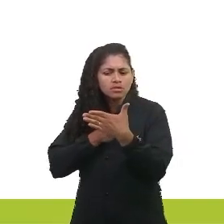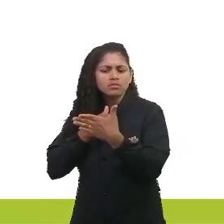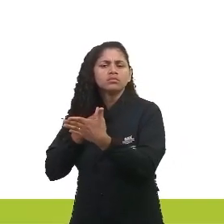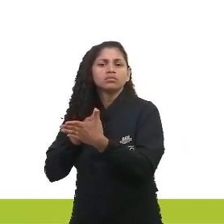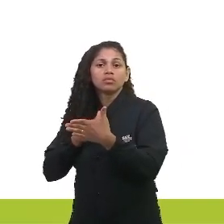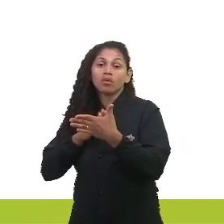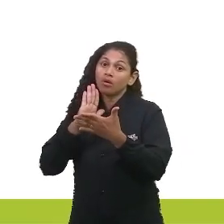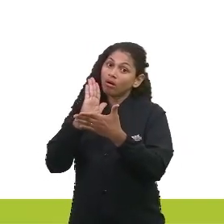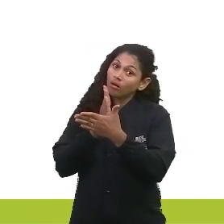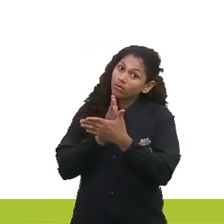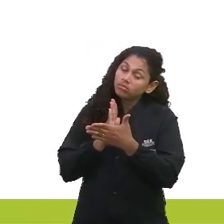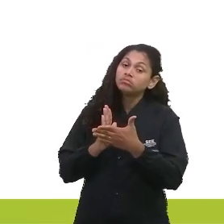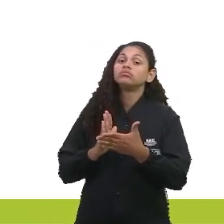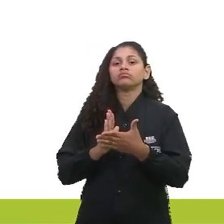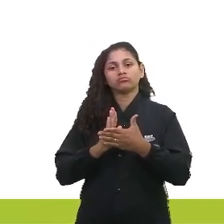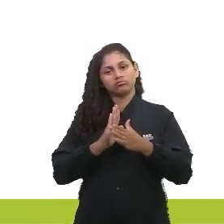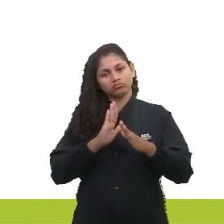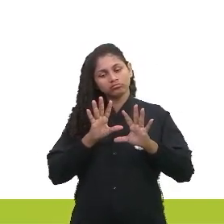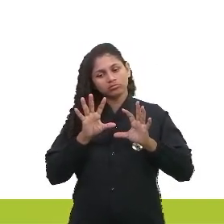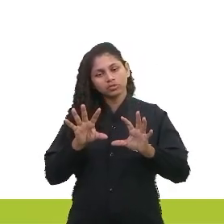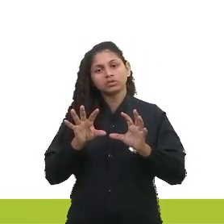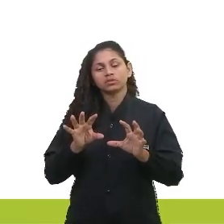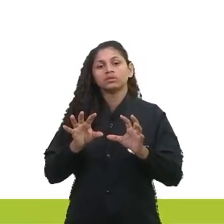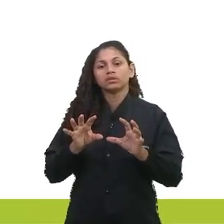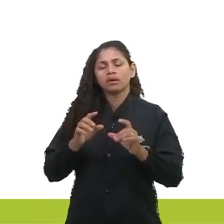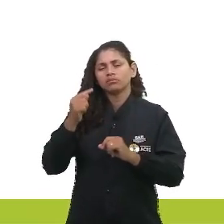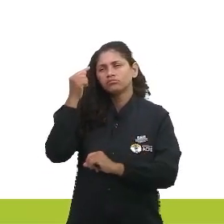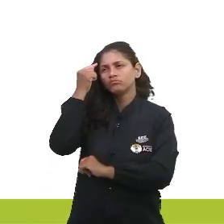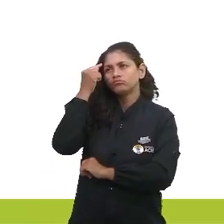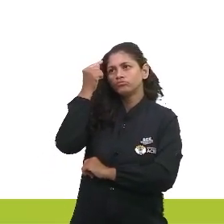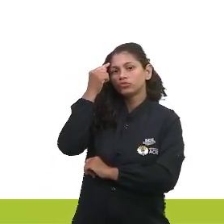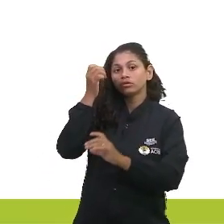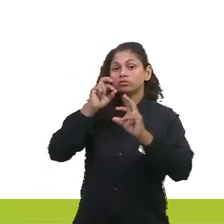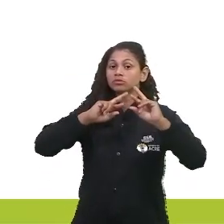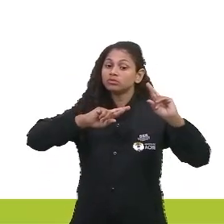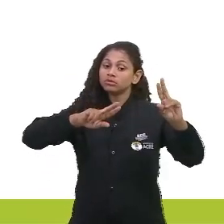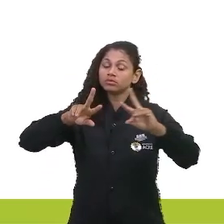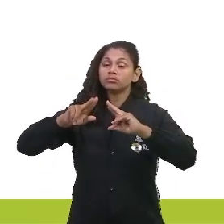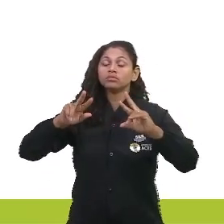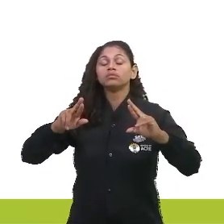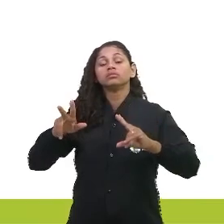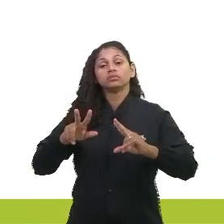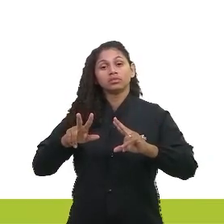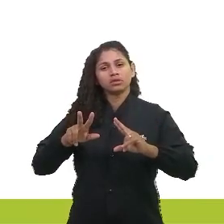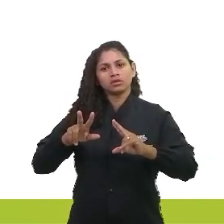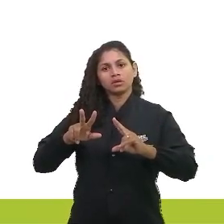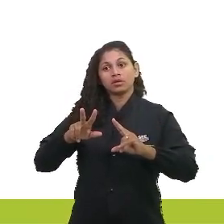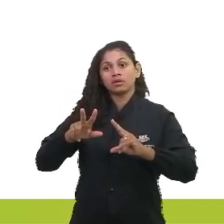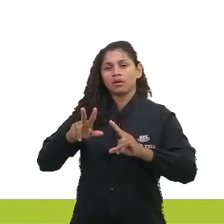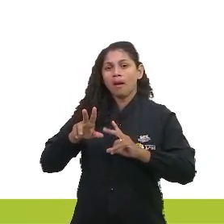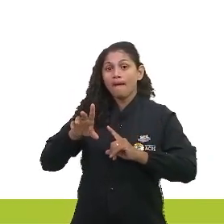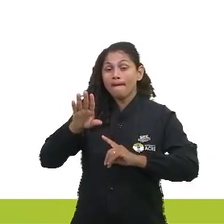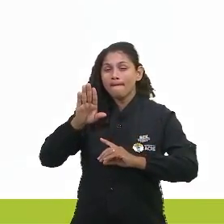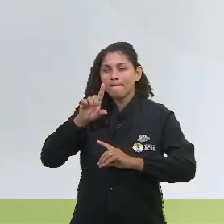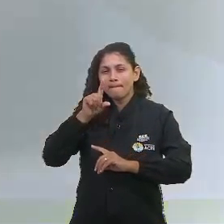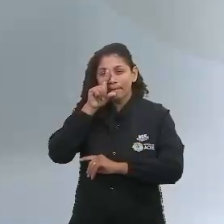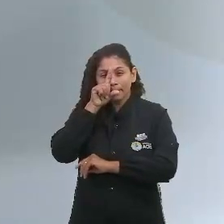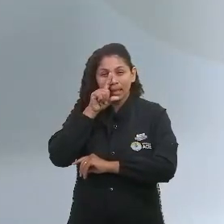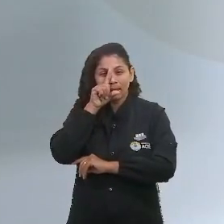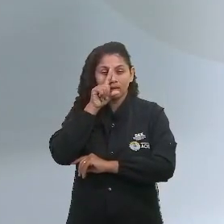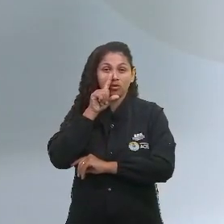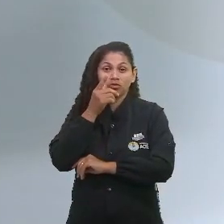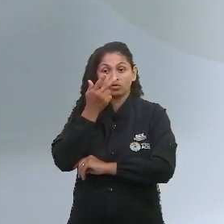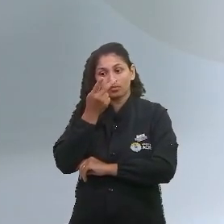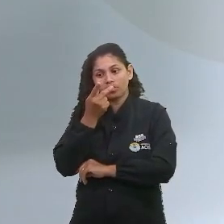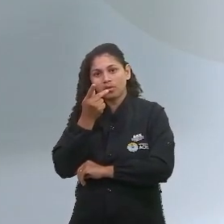em situações em que pensar diferente e agir diferente resulte em danos para as outras pessoas.